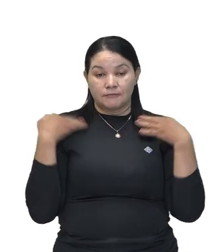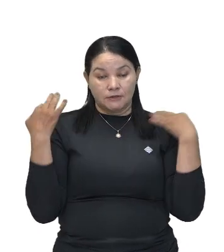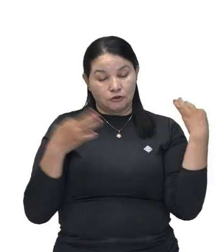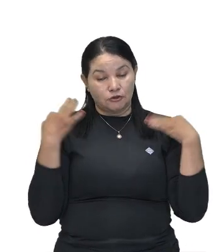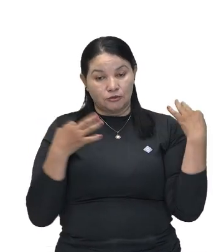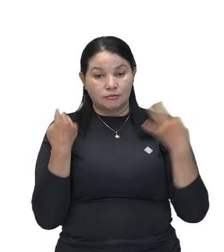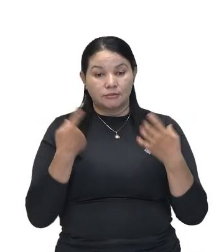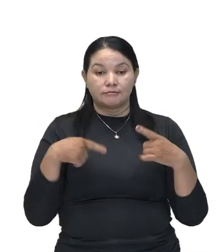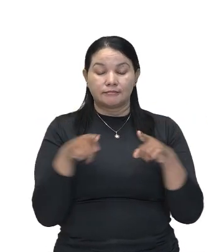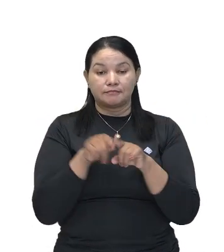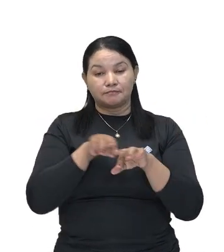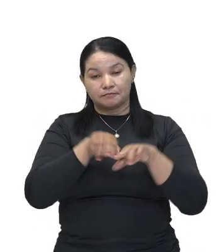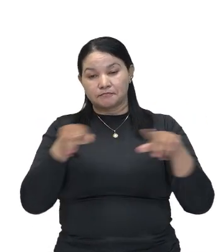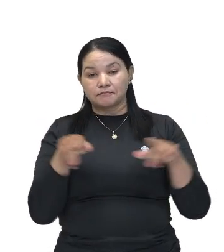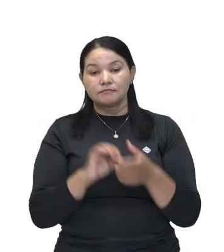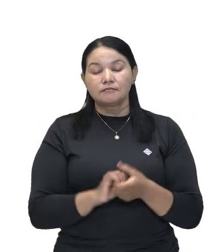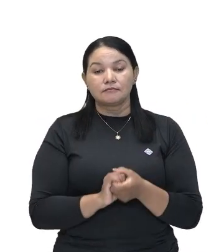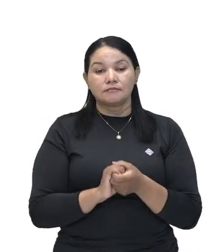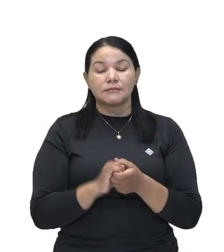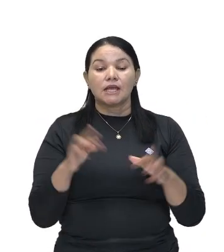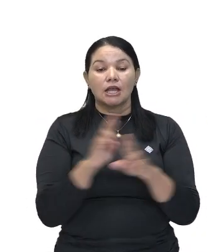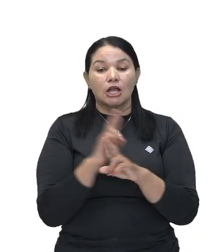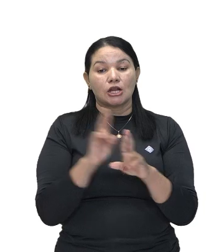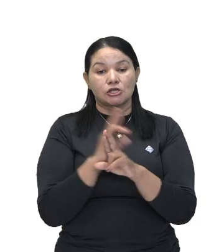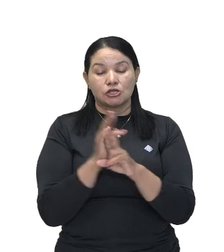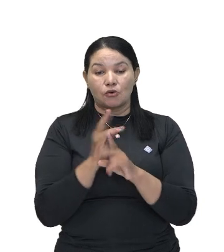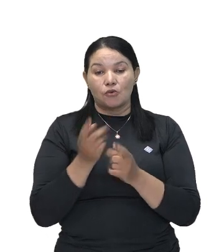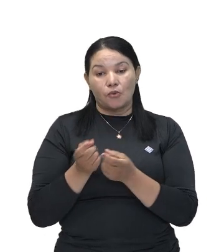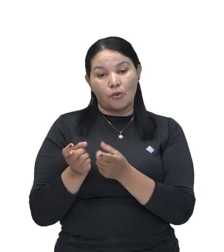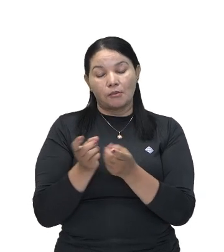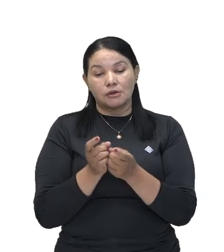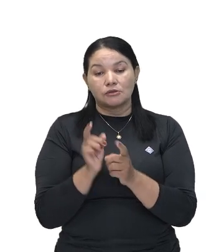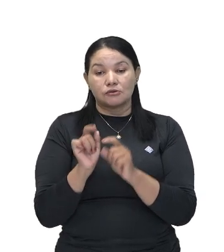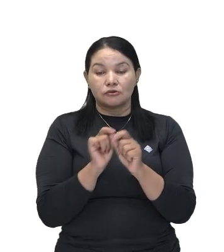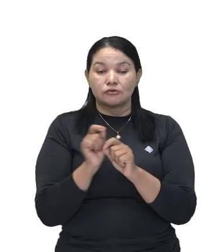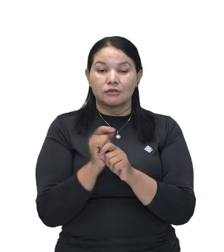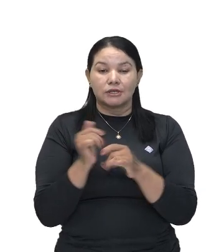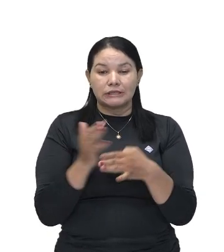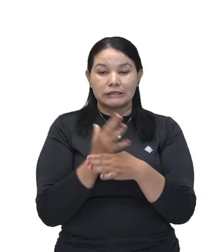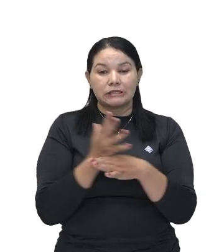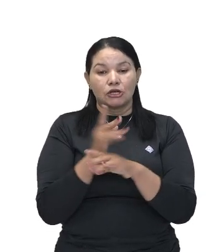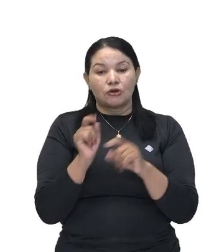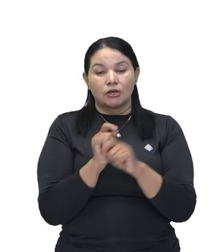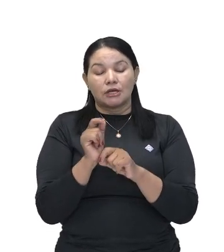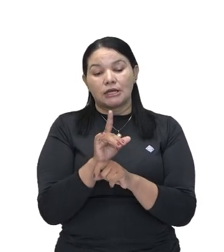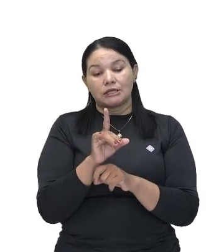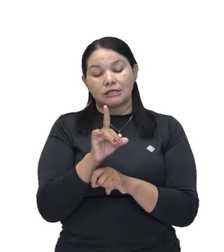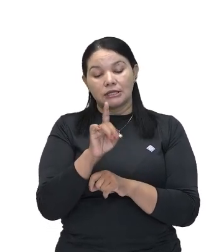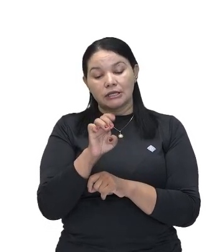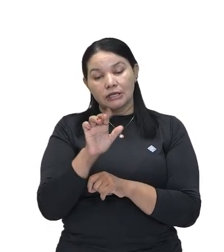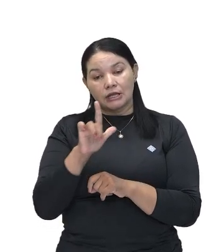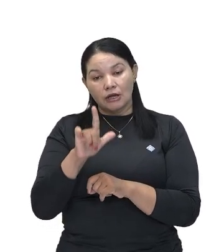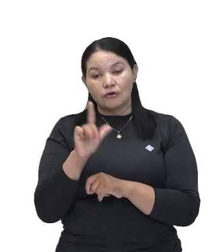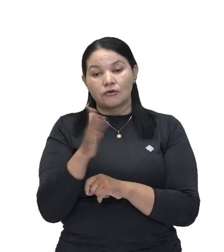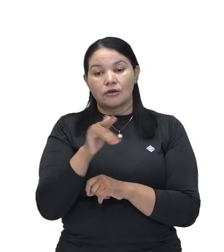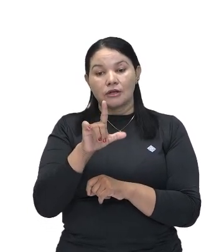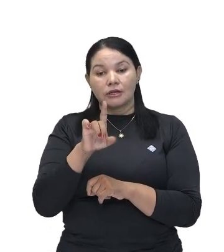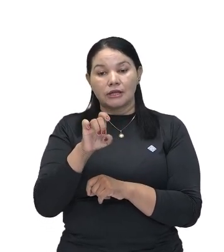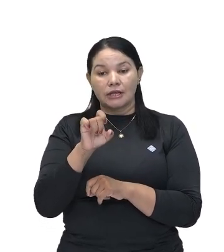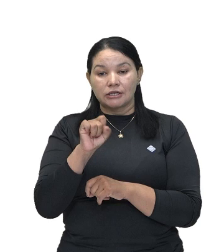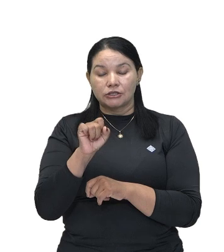Em relação ao comércio fronteiriço, a cidade de Del Leste é conhecida por seu